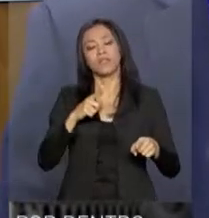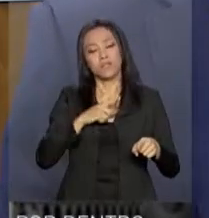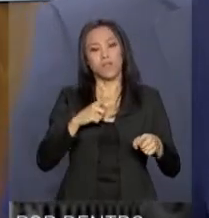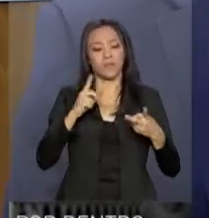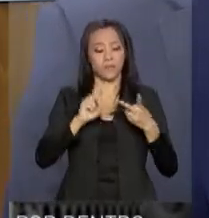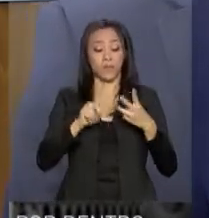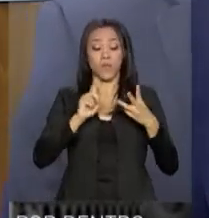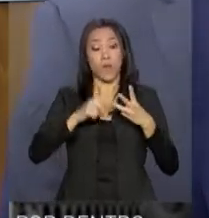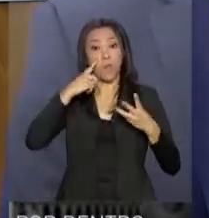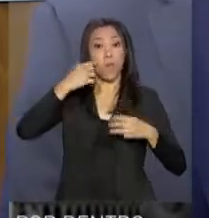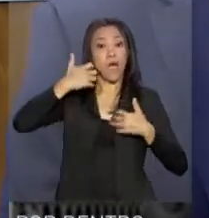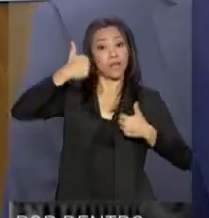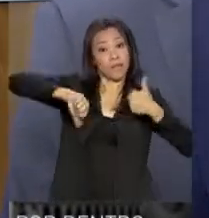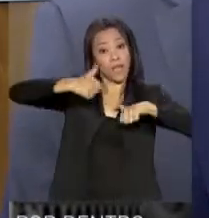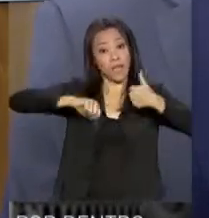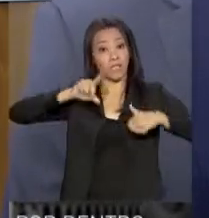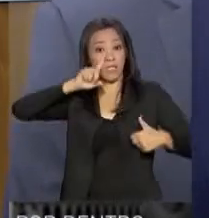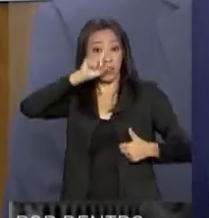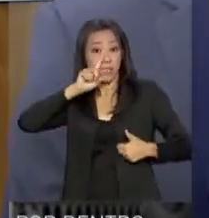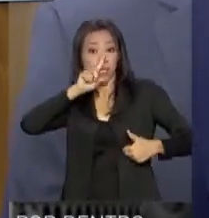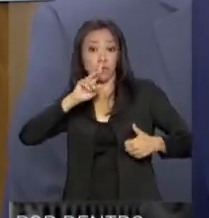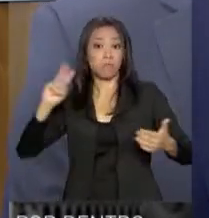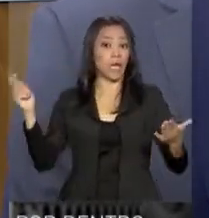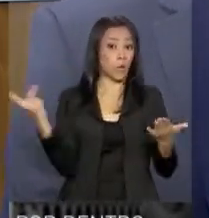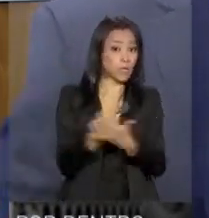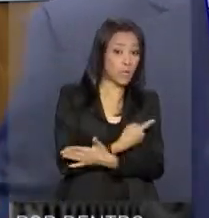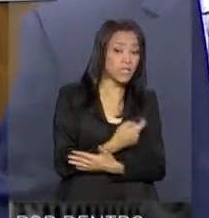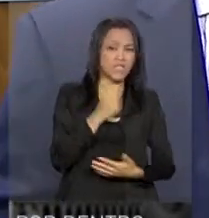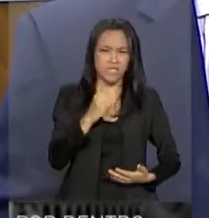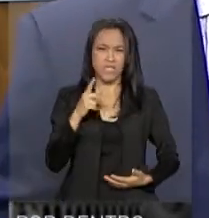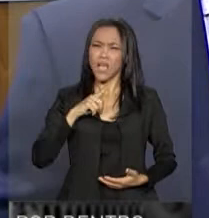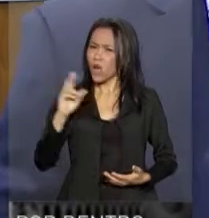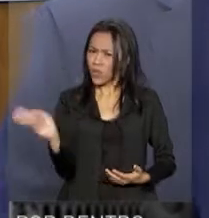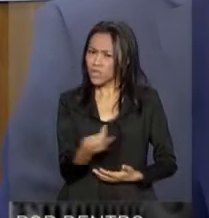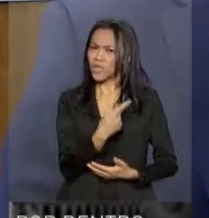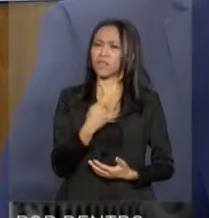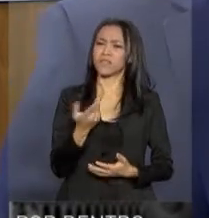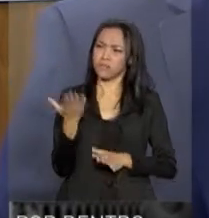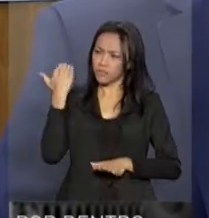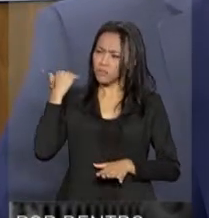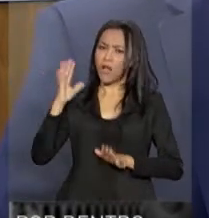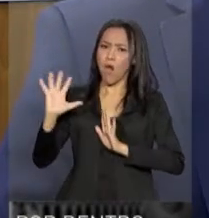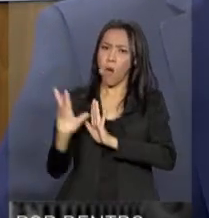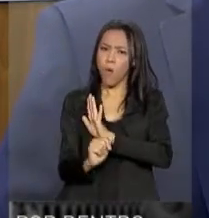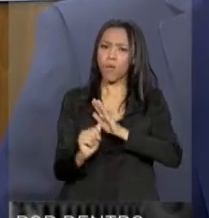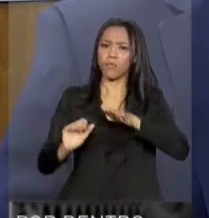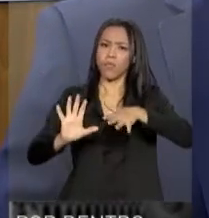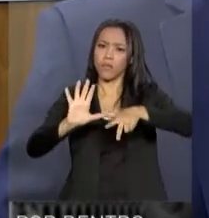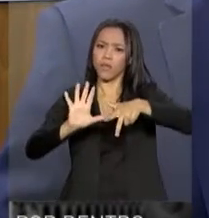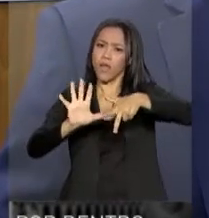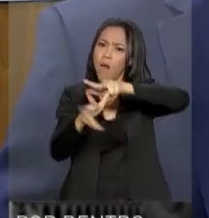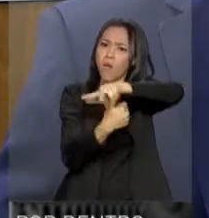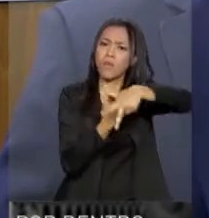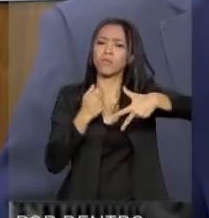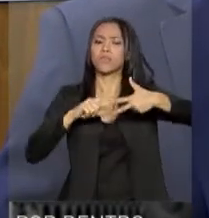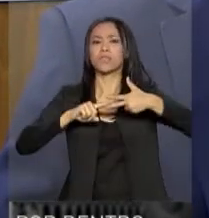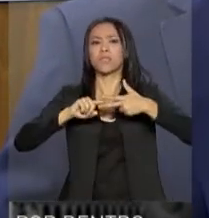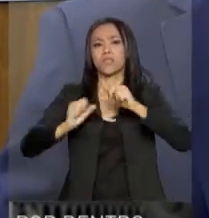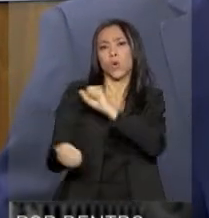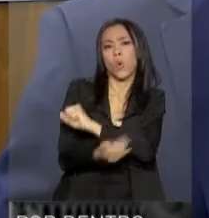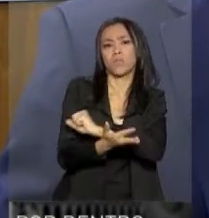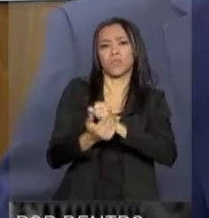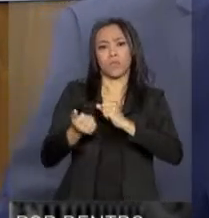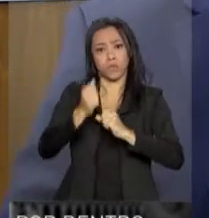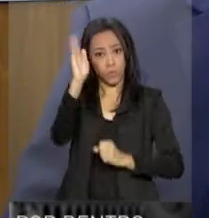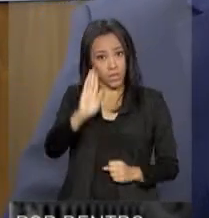riscos ou seja se nós temos diversos casos de corrupção que ocorreram no nosso país nós podemos